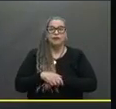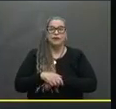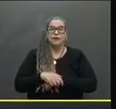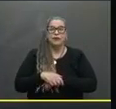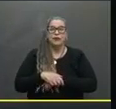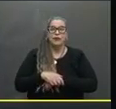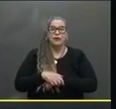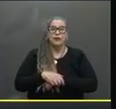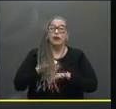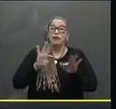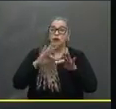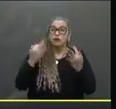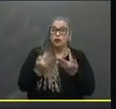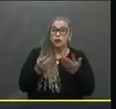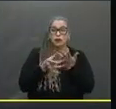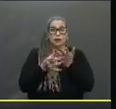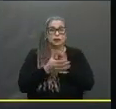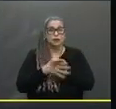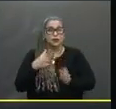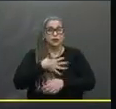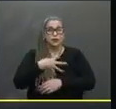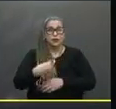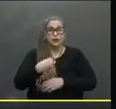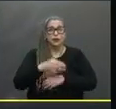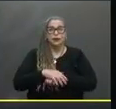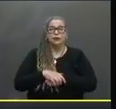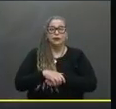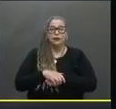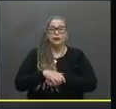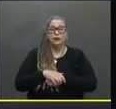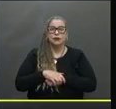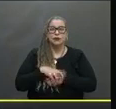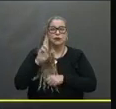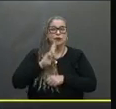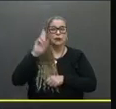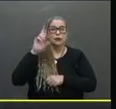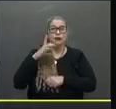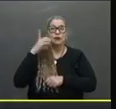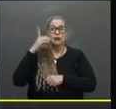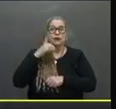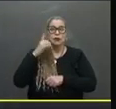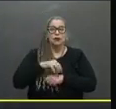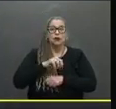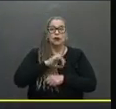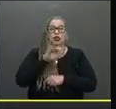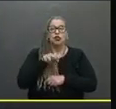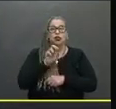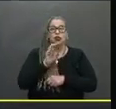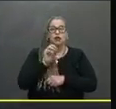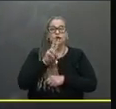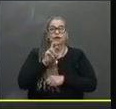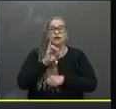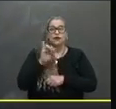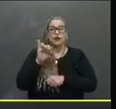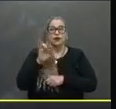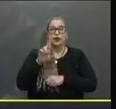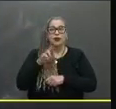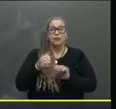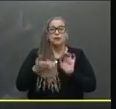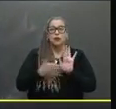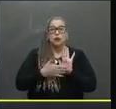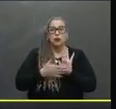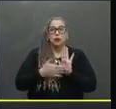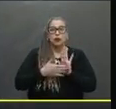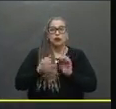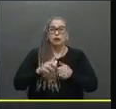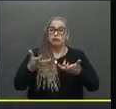a minha família, minha esposa, meus filhos, senhor deputado Jubir Costela, proponente